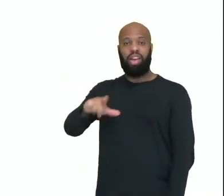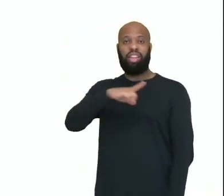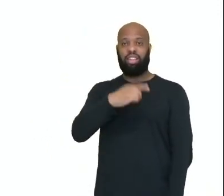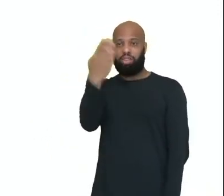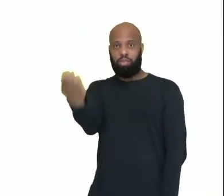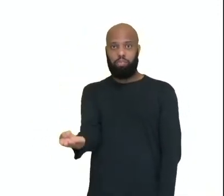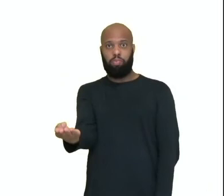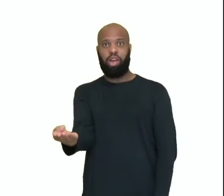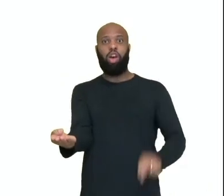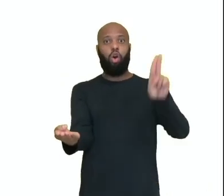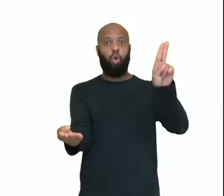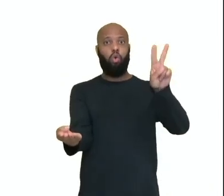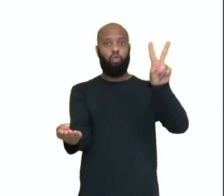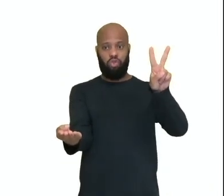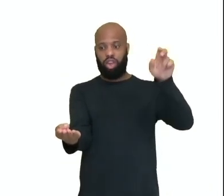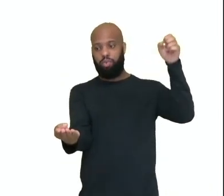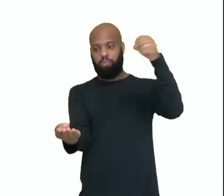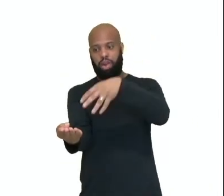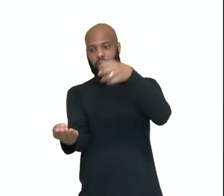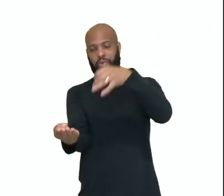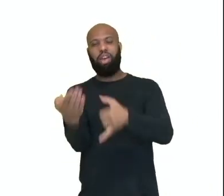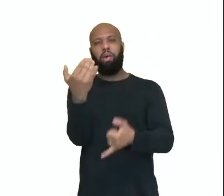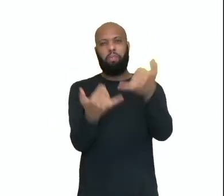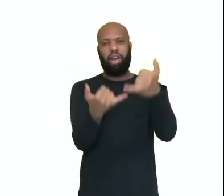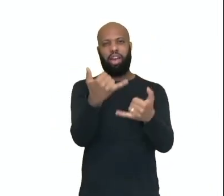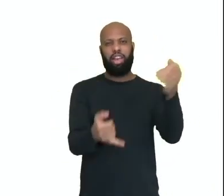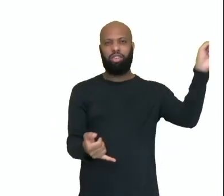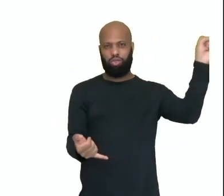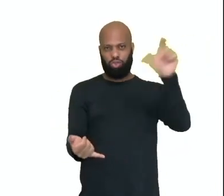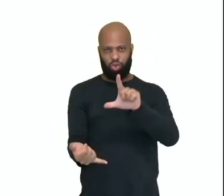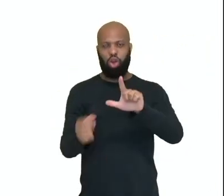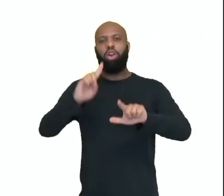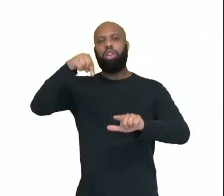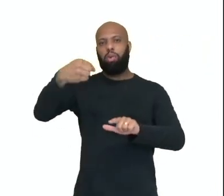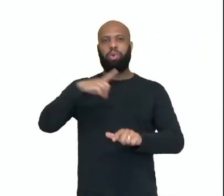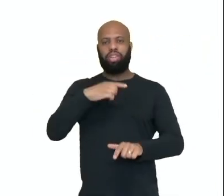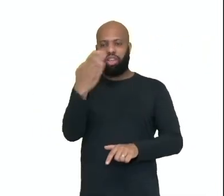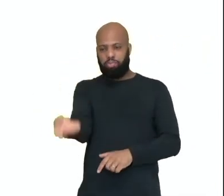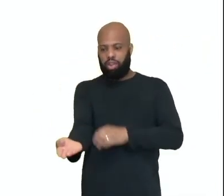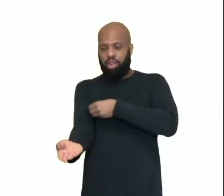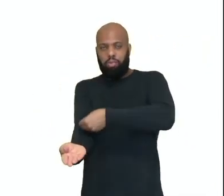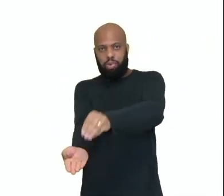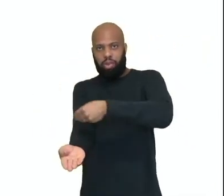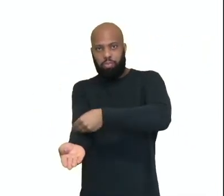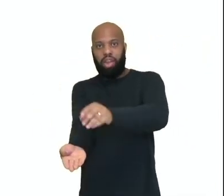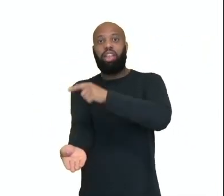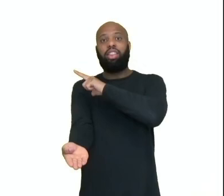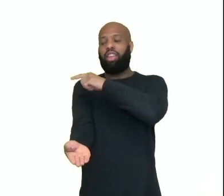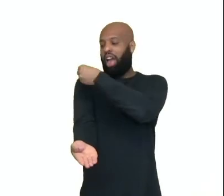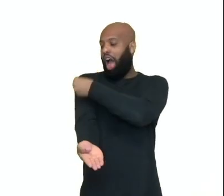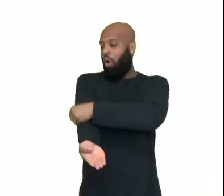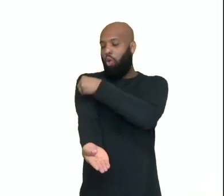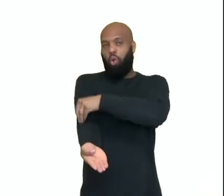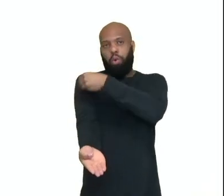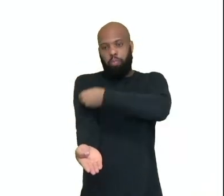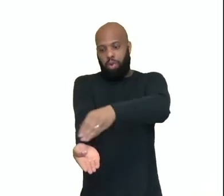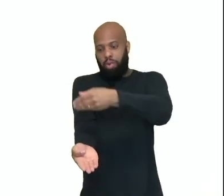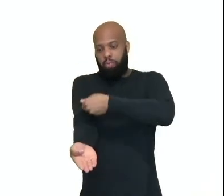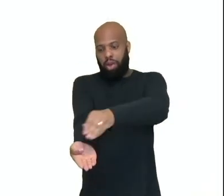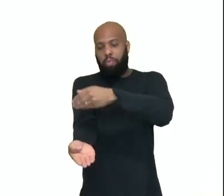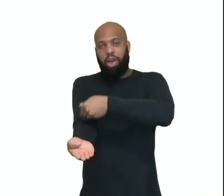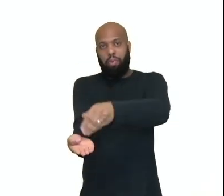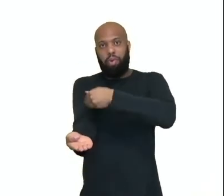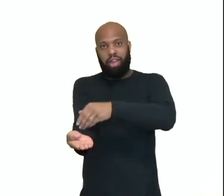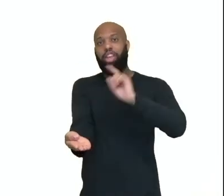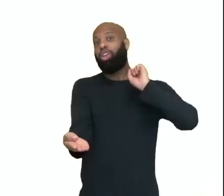ultravioleta para simular a luz solar natural. Depois, limpa a madeira com etanol, que é o álcool combustível, para remover